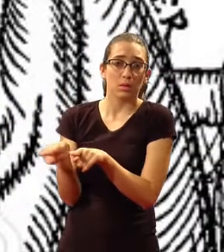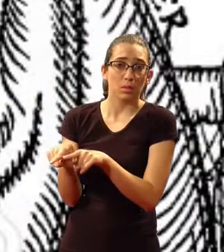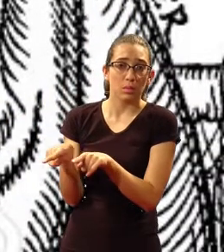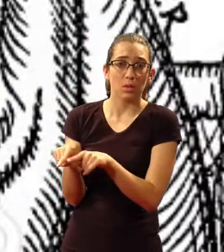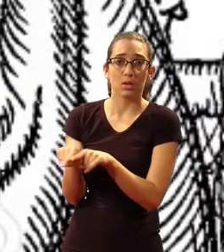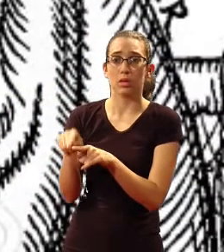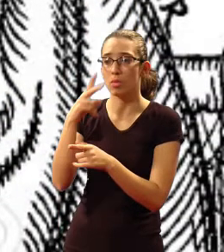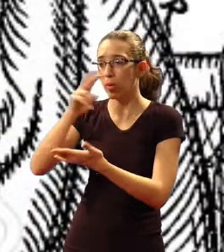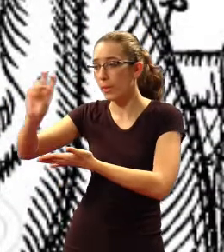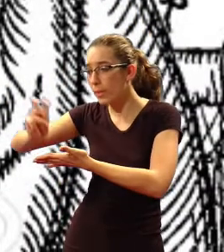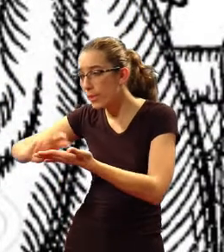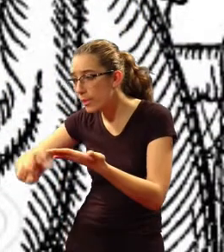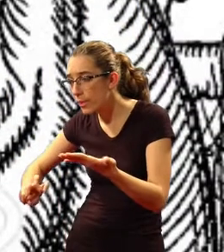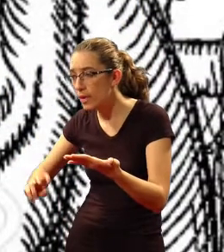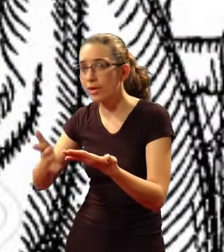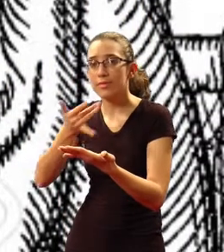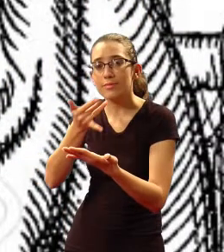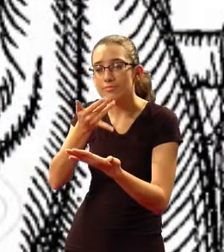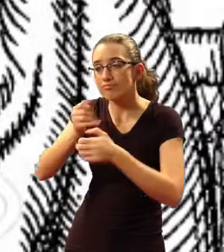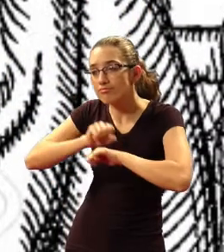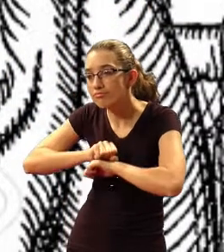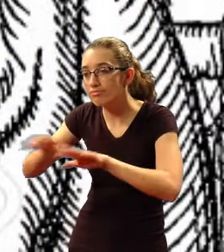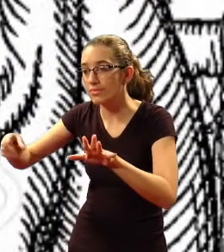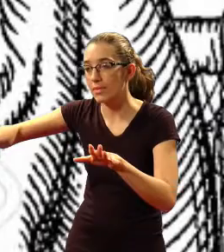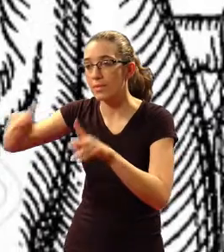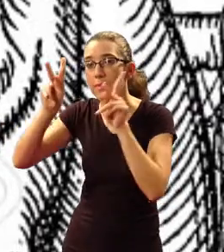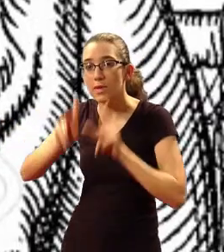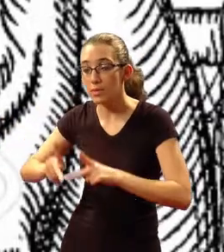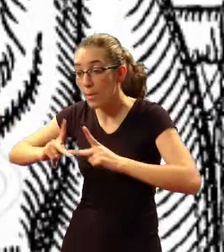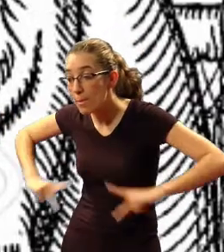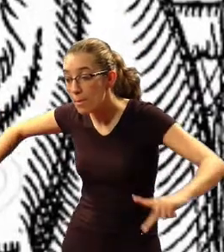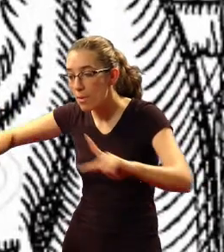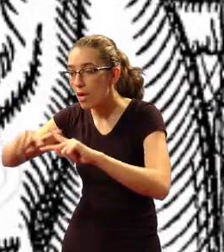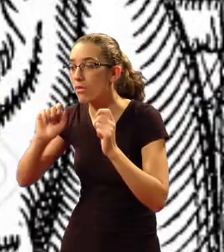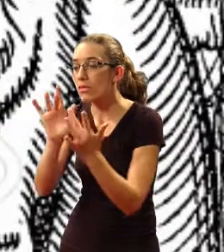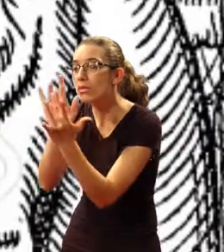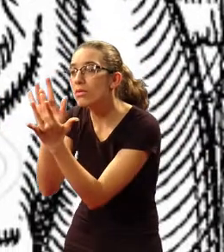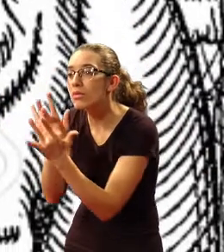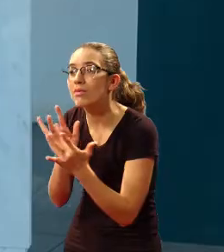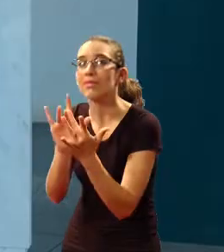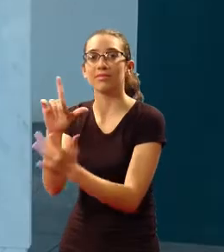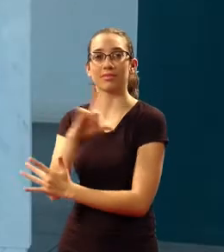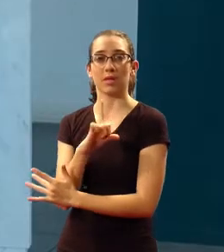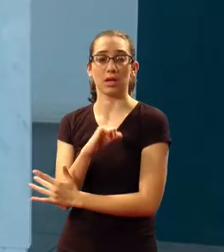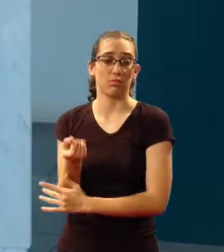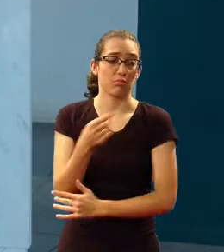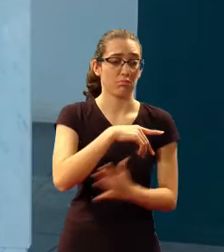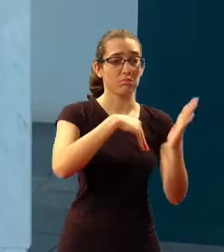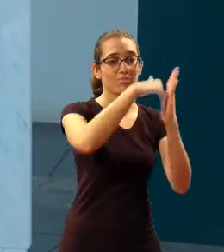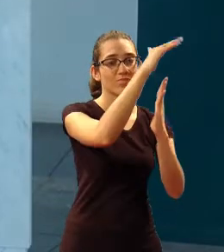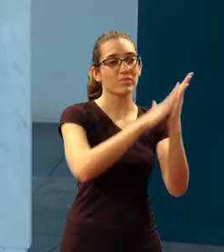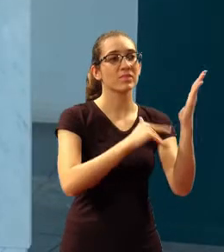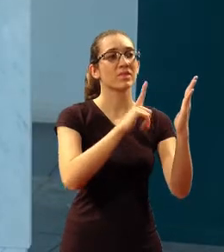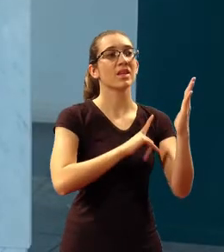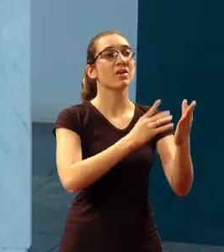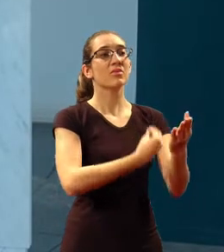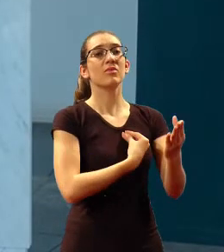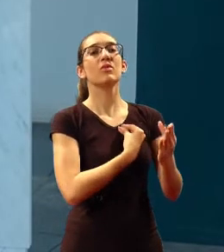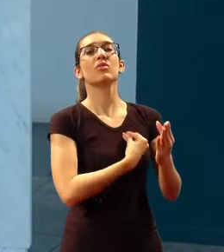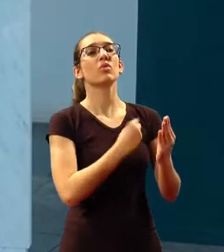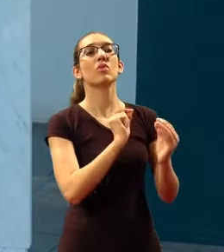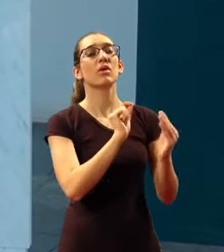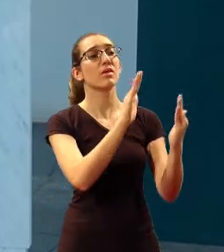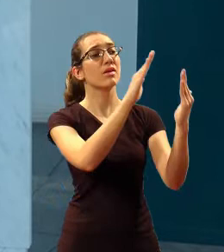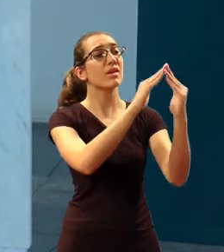xilogravura e imprimir, e isso dava acesso às pessoas, ao povo em geral. As obras de arte, enquanto estavam em